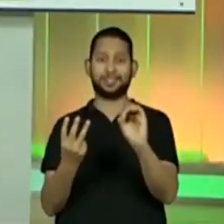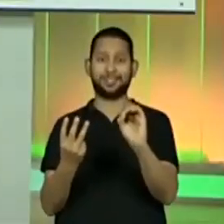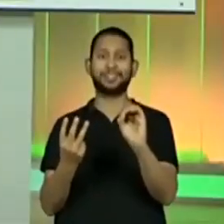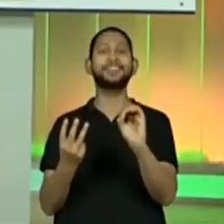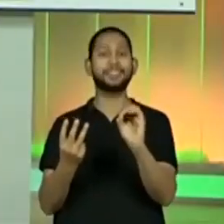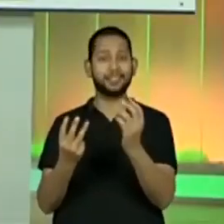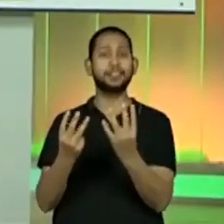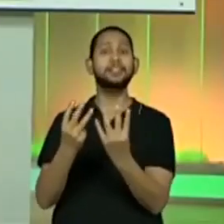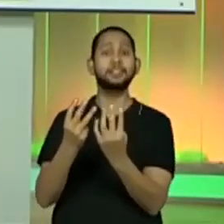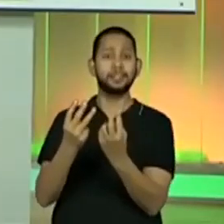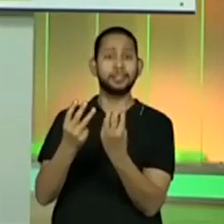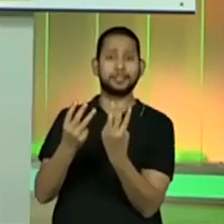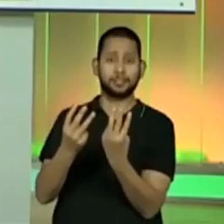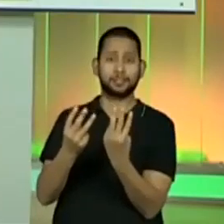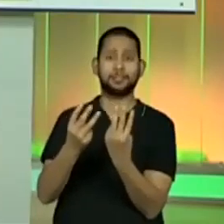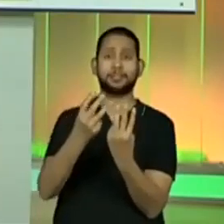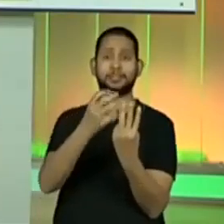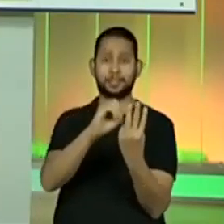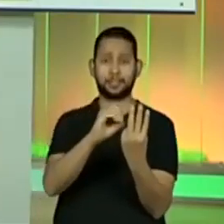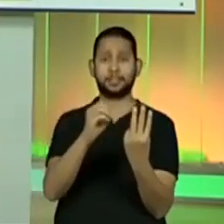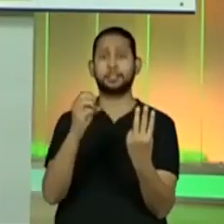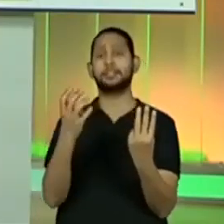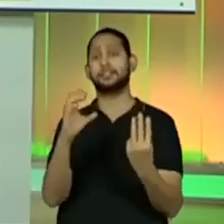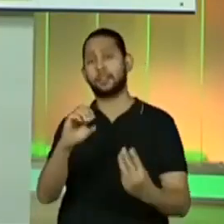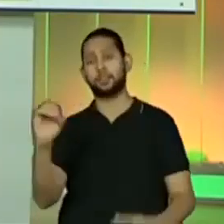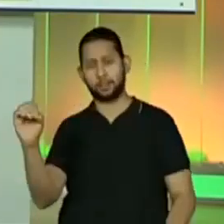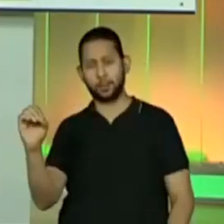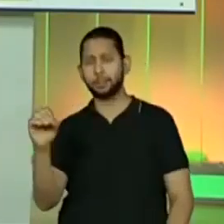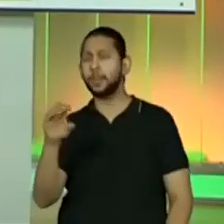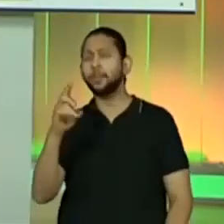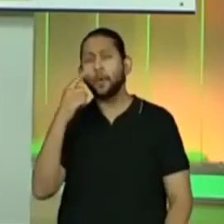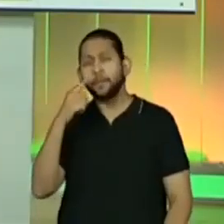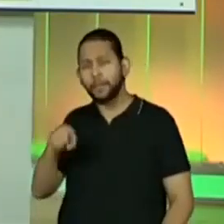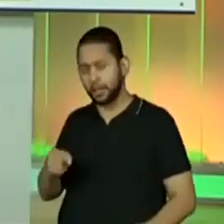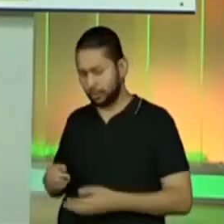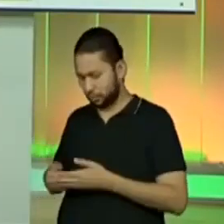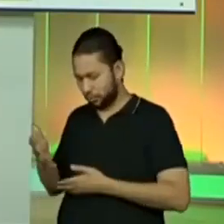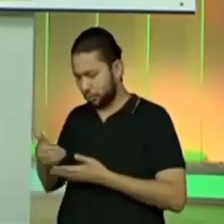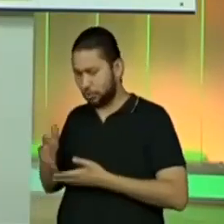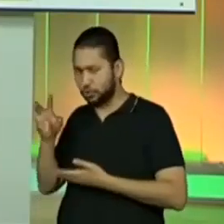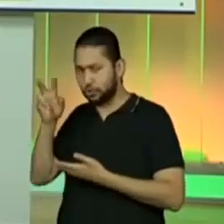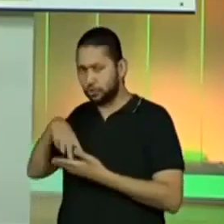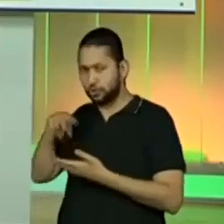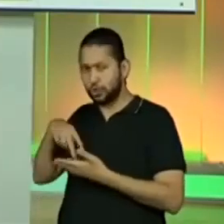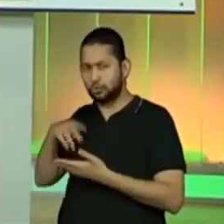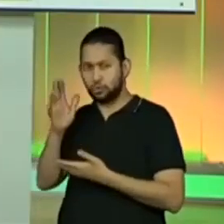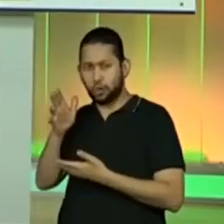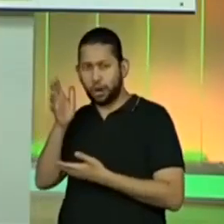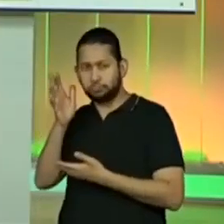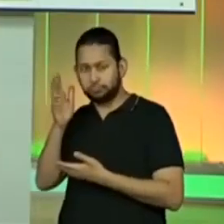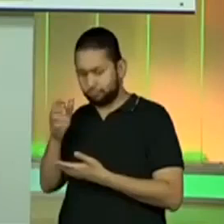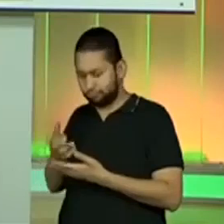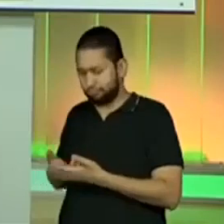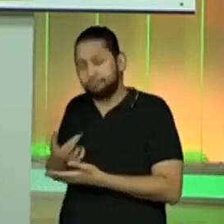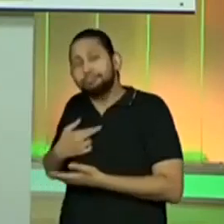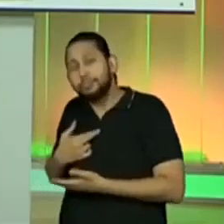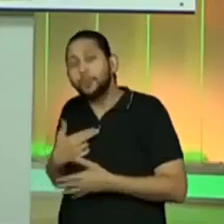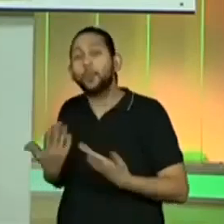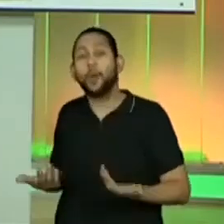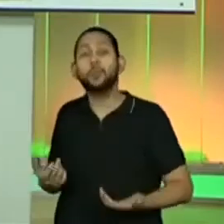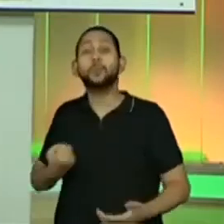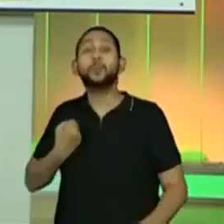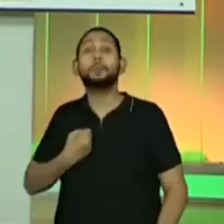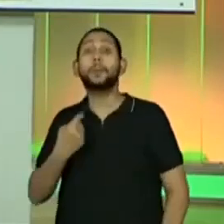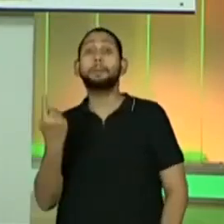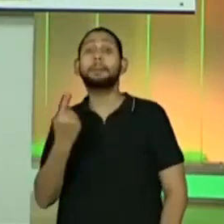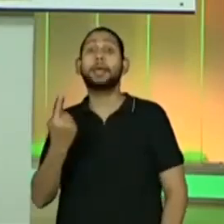chat para ver, né, quem já conseguiu aí pensar, quem sabe quem é o primeiro número nessa sequência, lembrando que